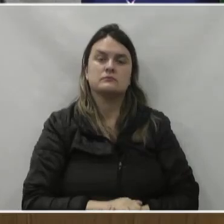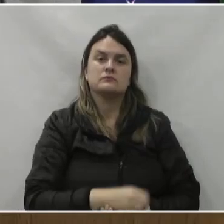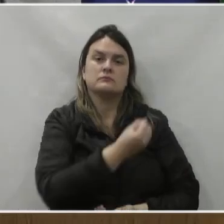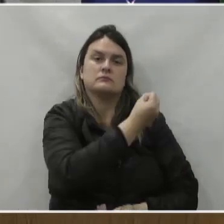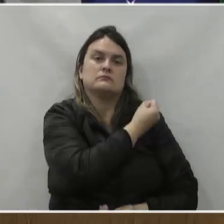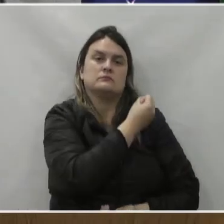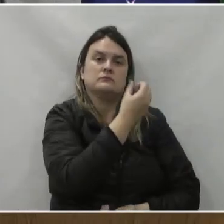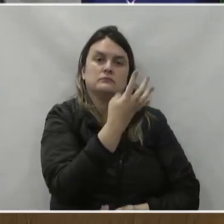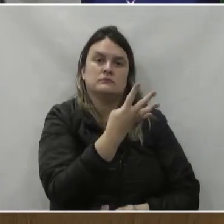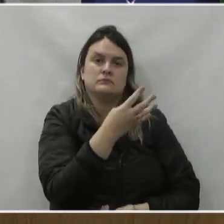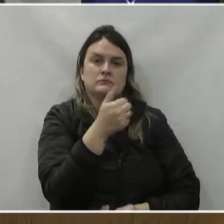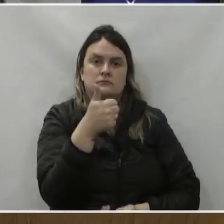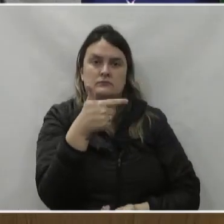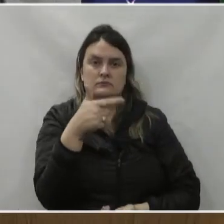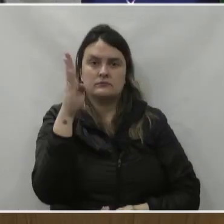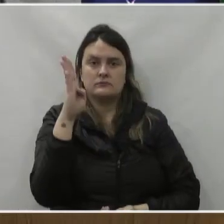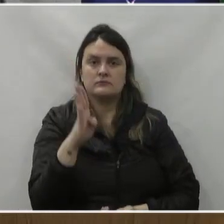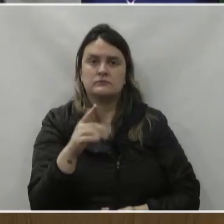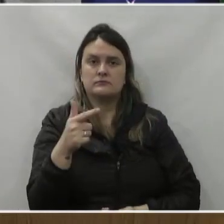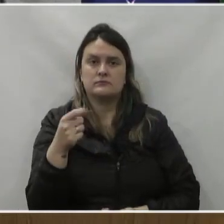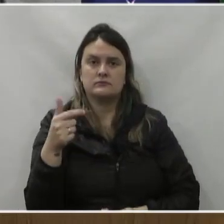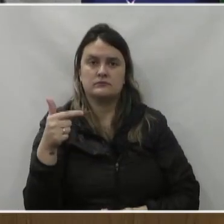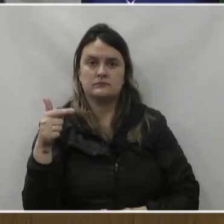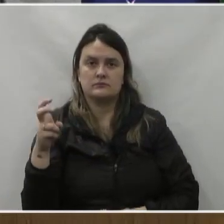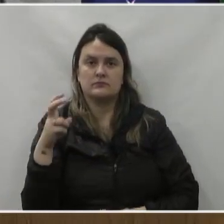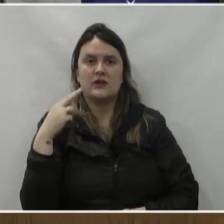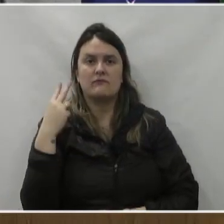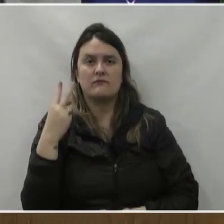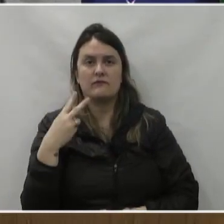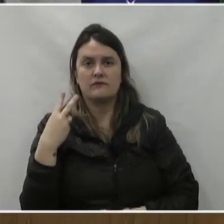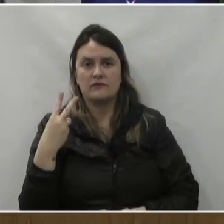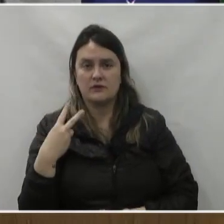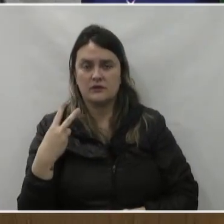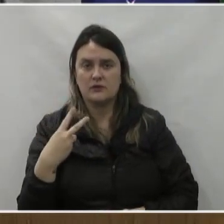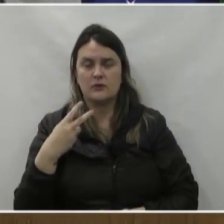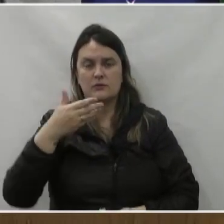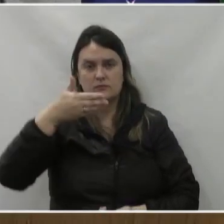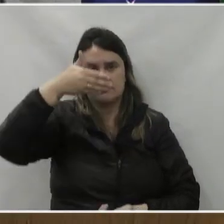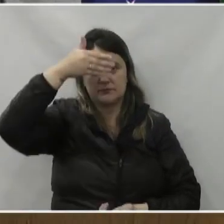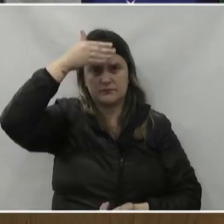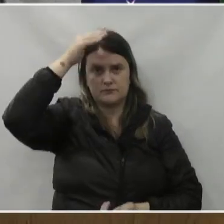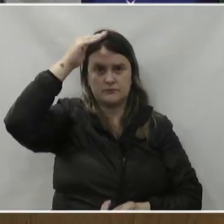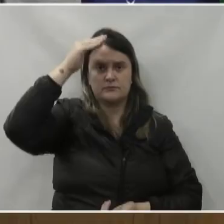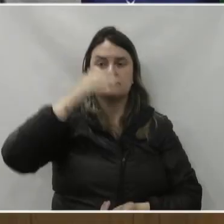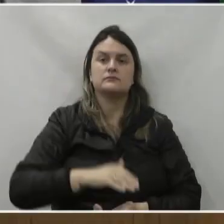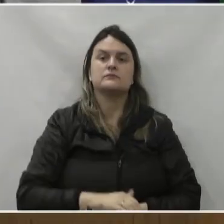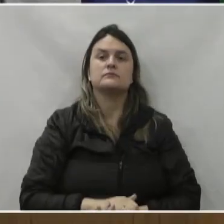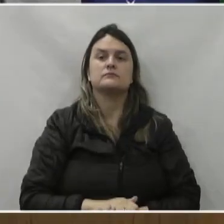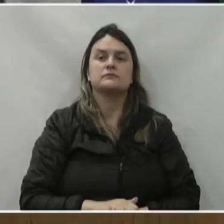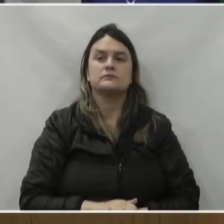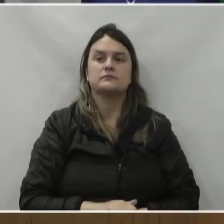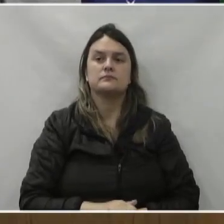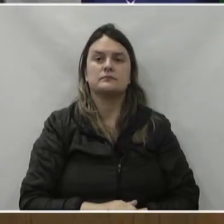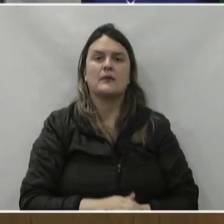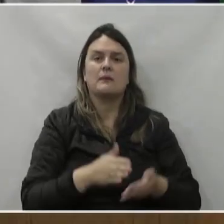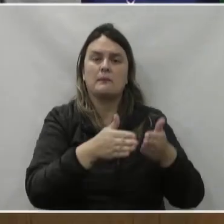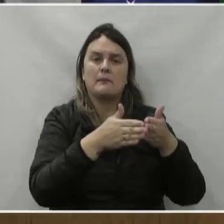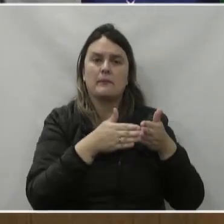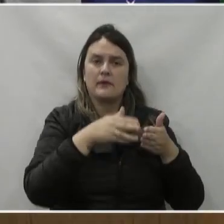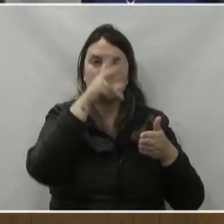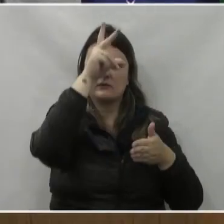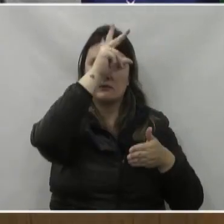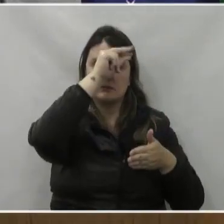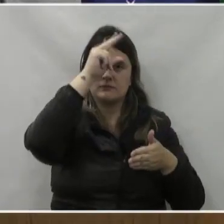Indicação número 412/2025 do vereador Anderson Cripa Luiz Cardoso ao Poder